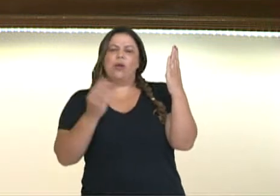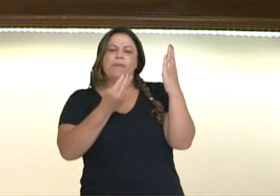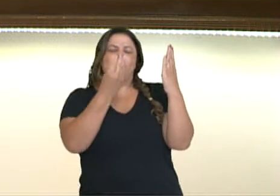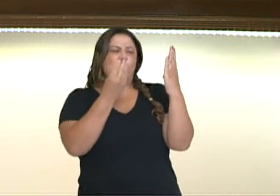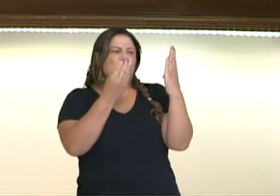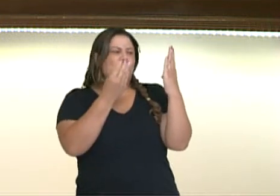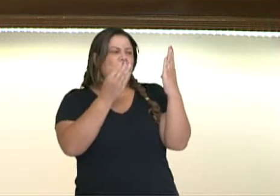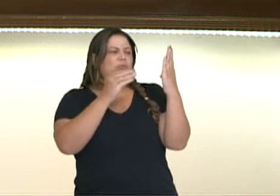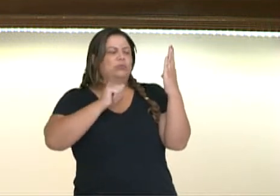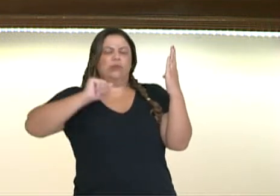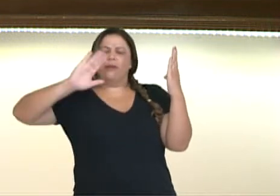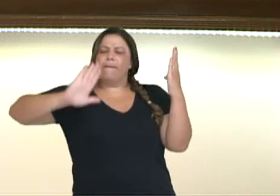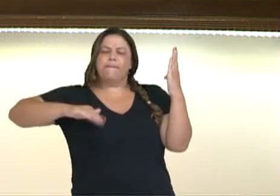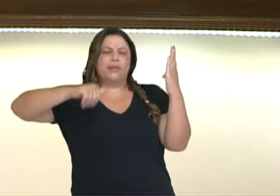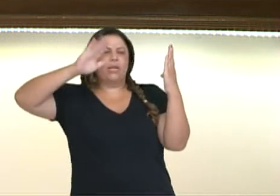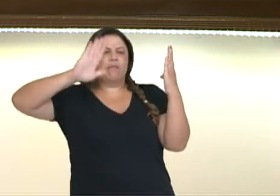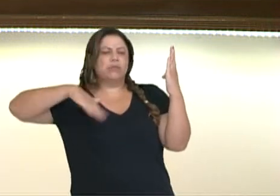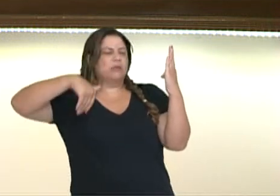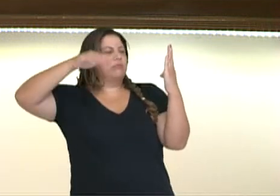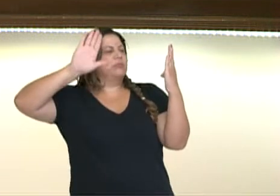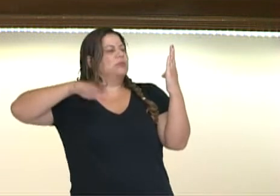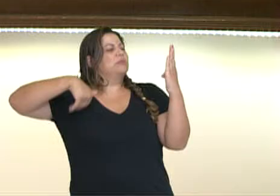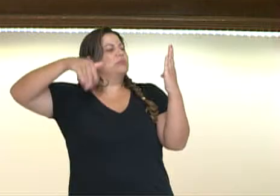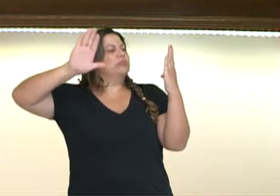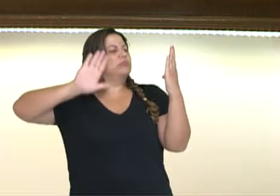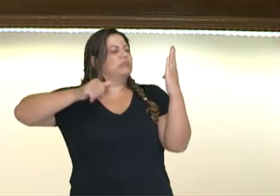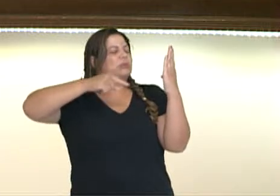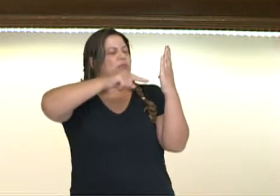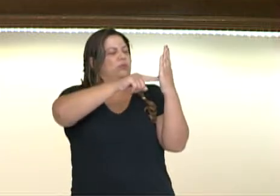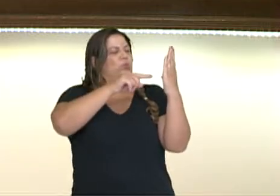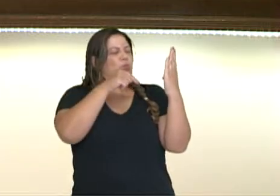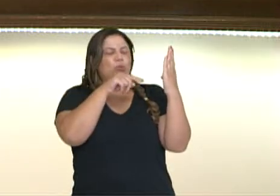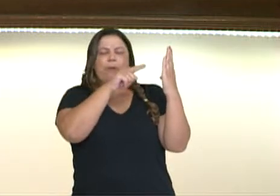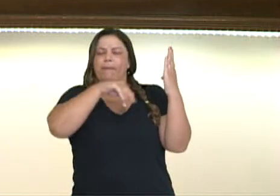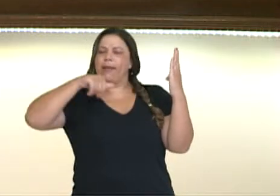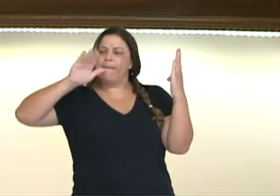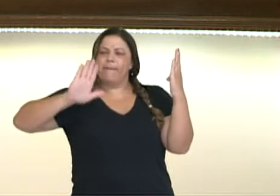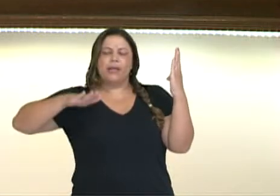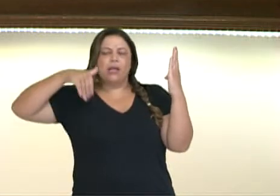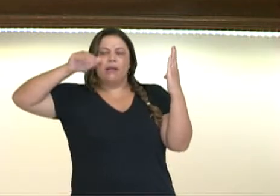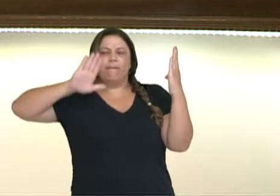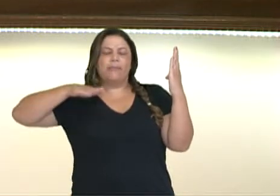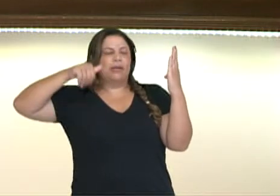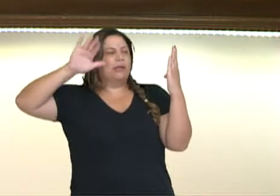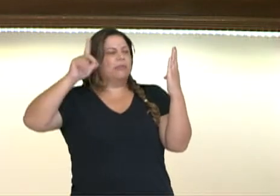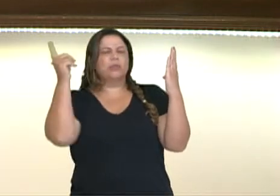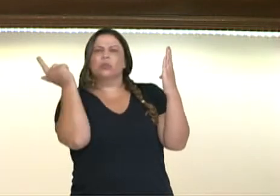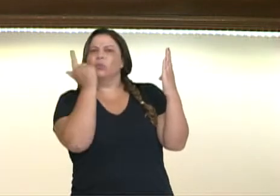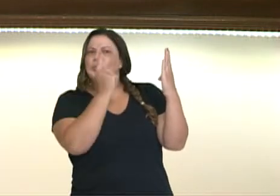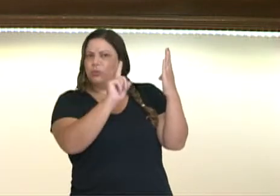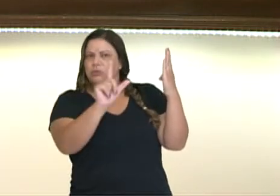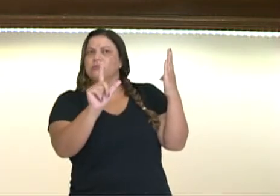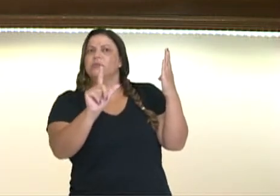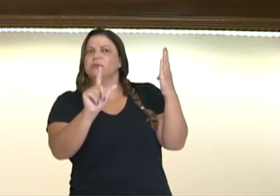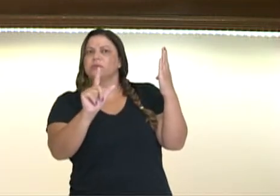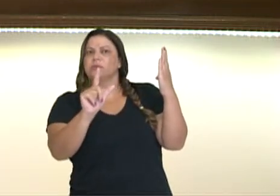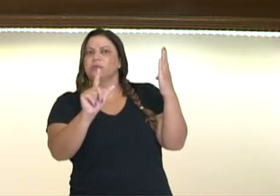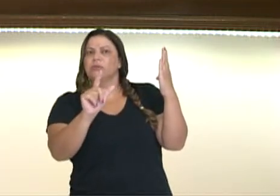pintar, utilizando o espelho como base. E ele conseguiu reproduzir de maneira